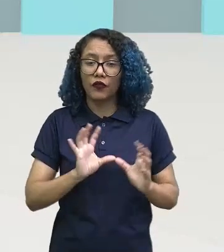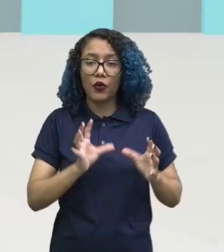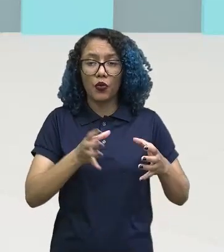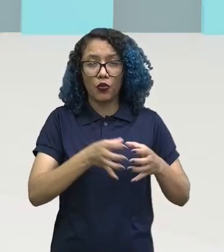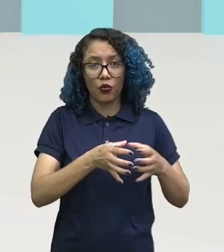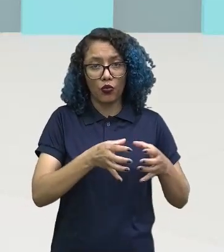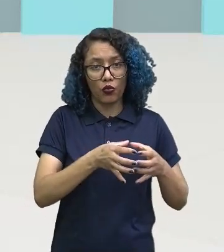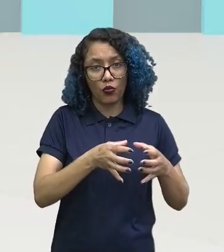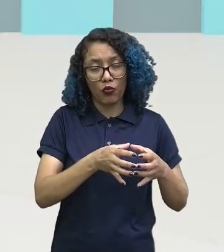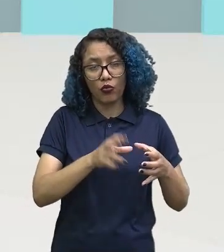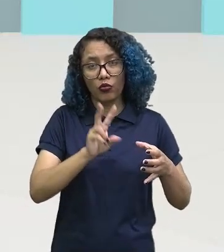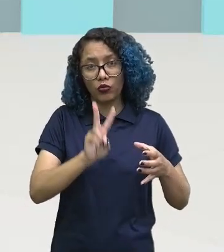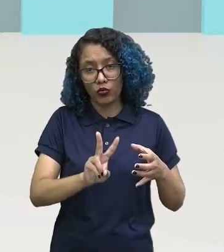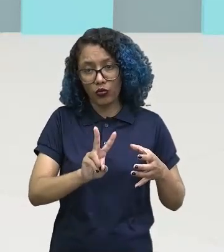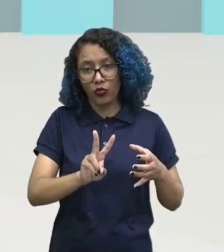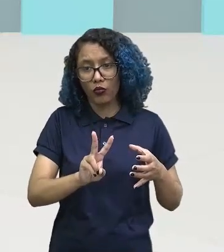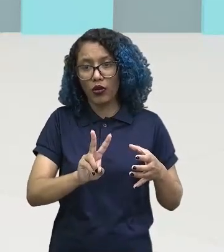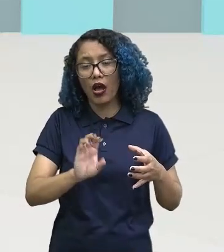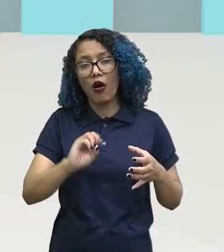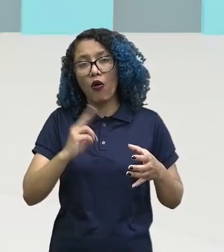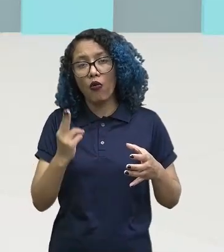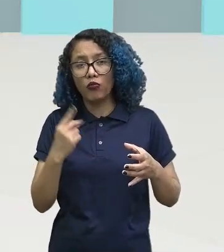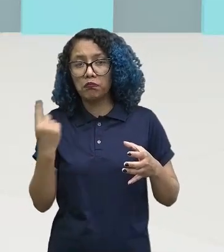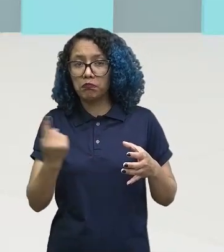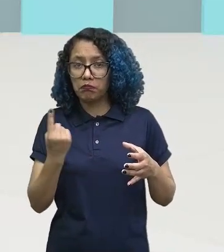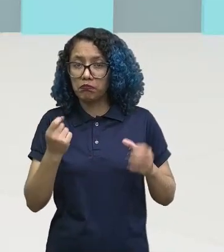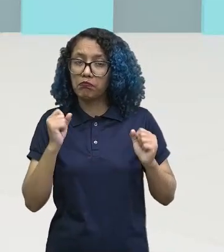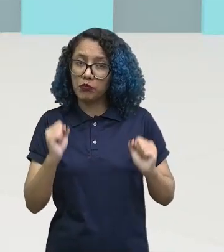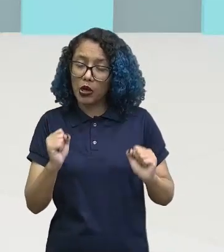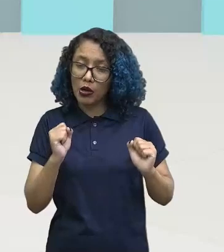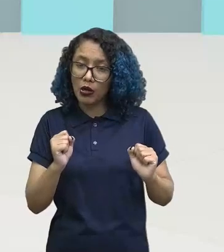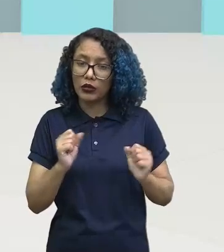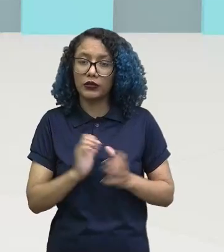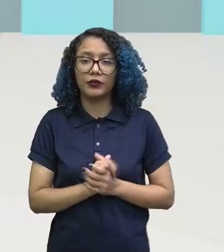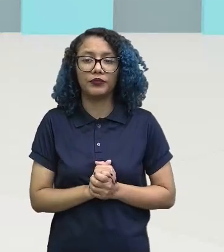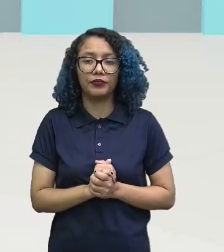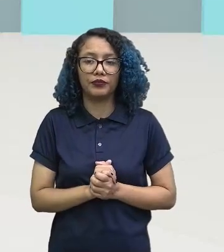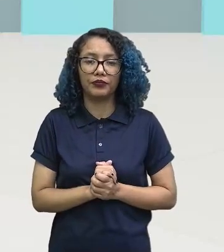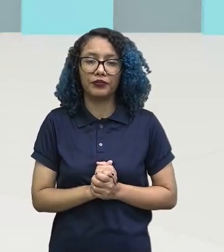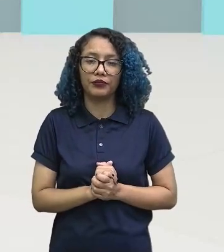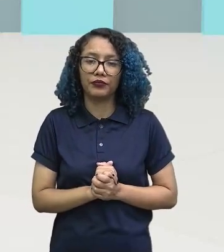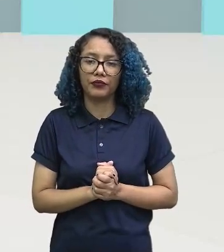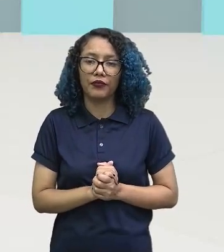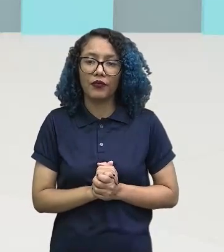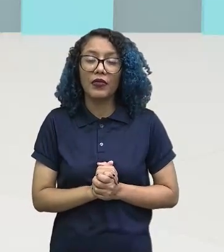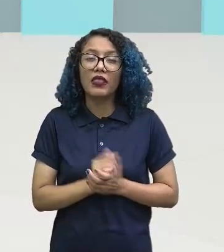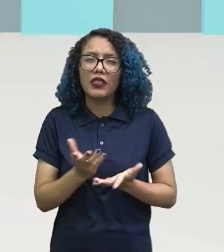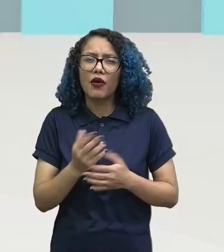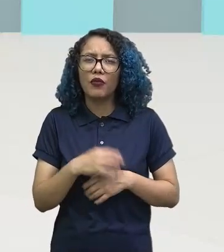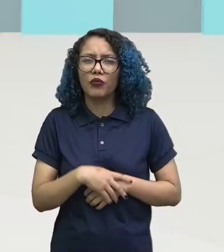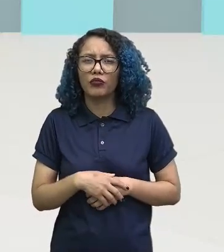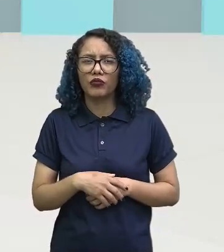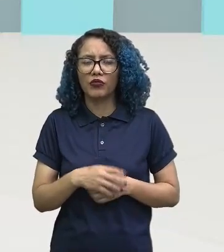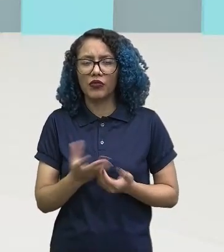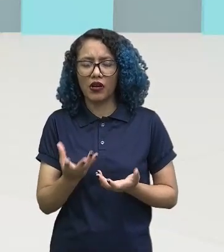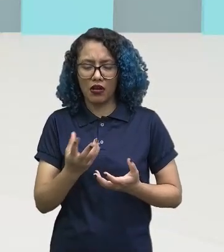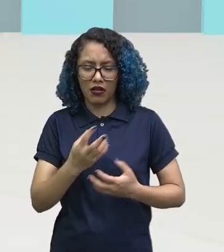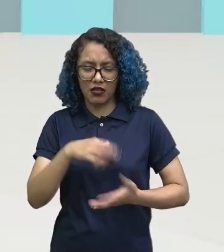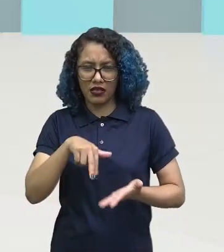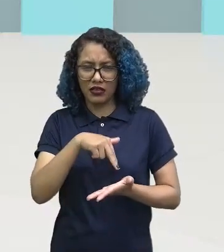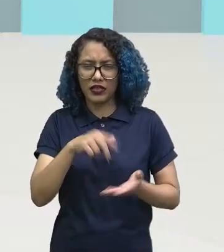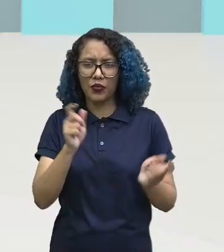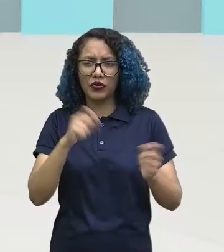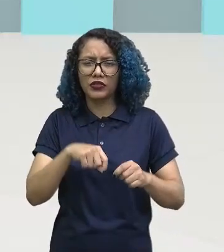em grupo, duplas ou solos. Pela dança se expressa a alegria, a